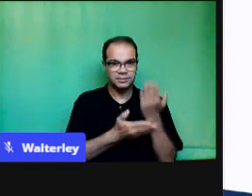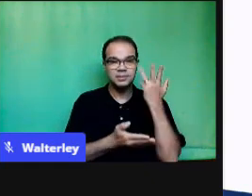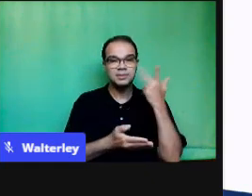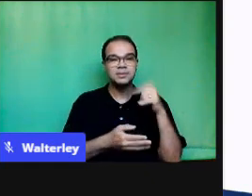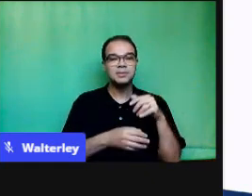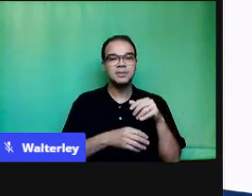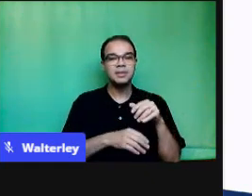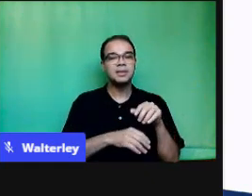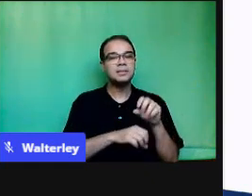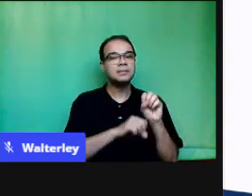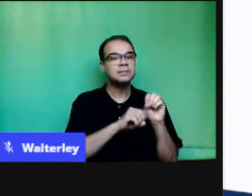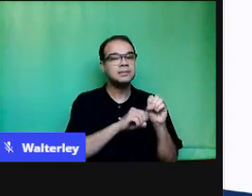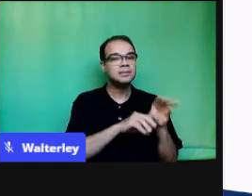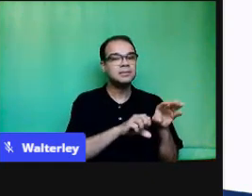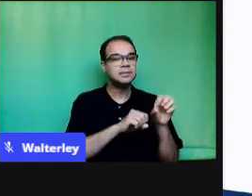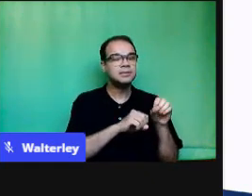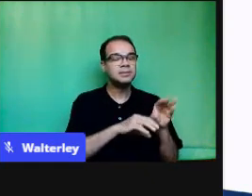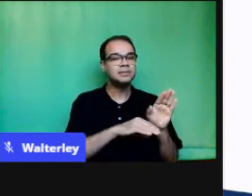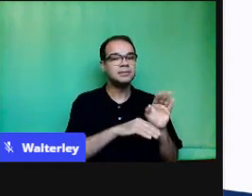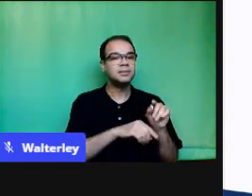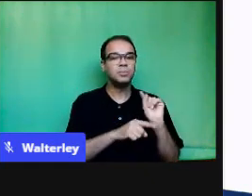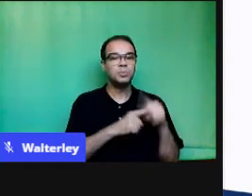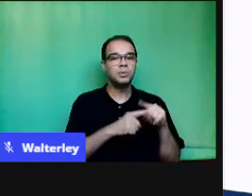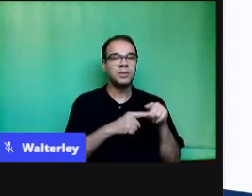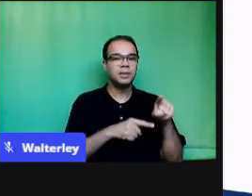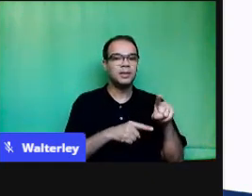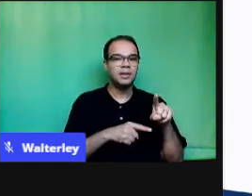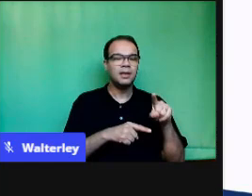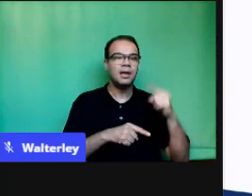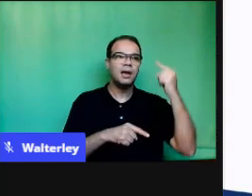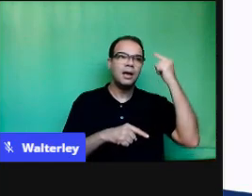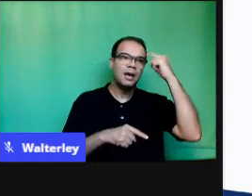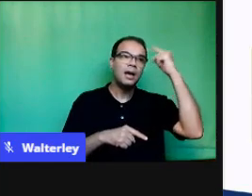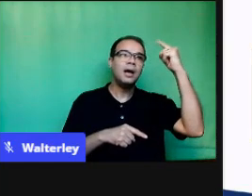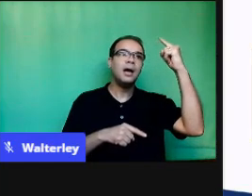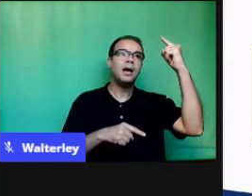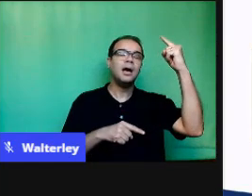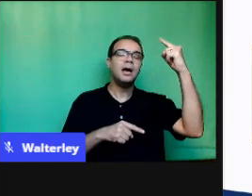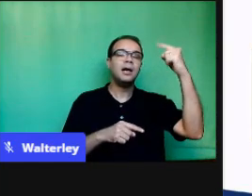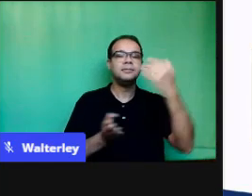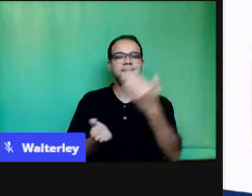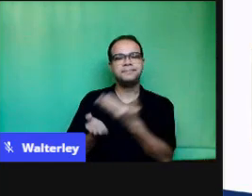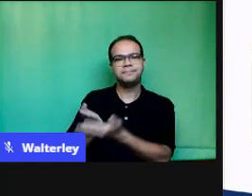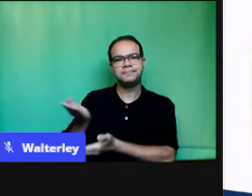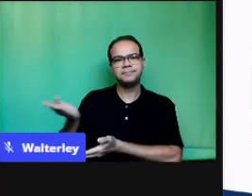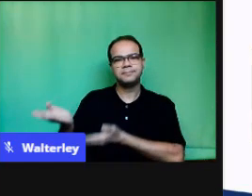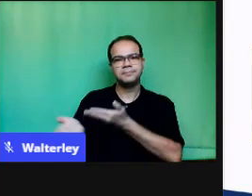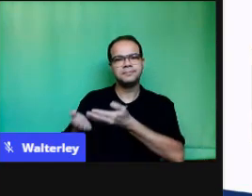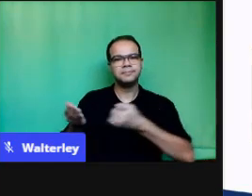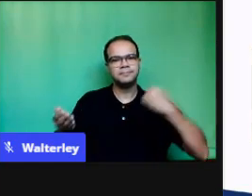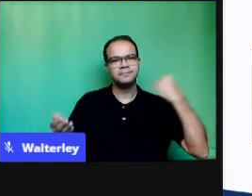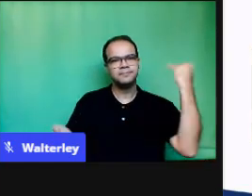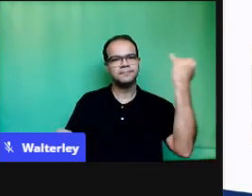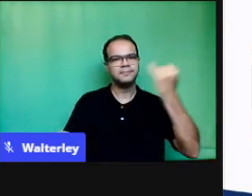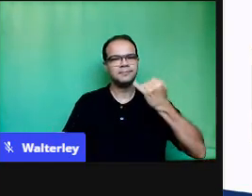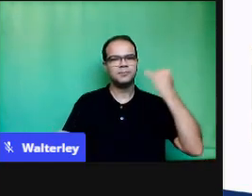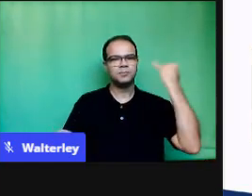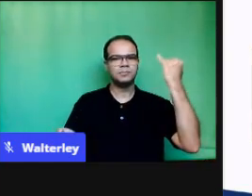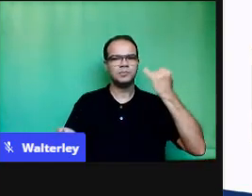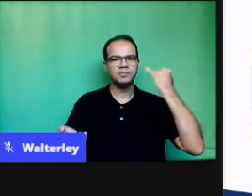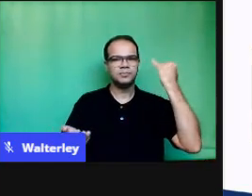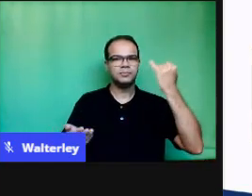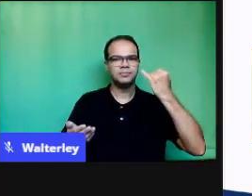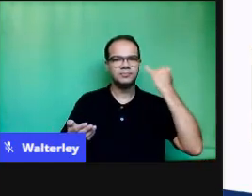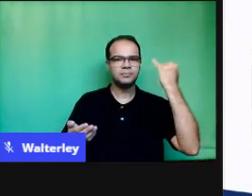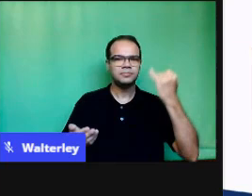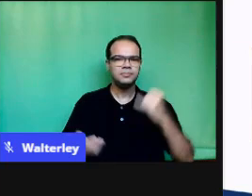melhor. E com isso, o ser humano também viver melhor. O próximo, por favor. Bom, antes de mais nada, eu